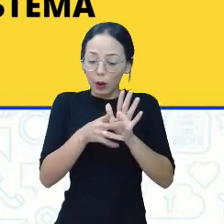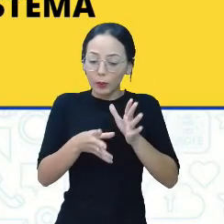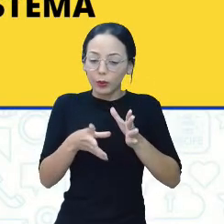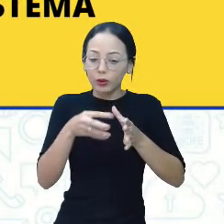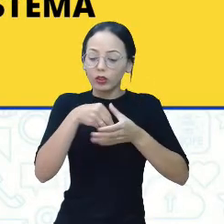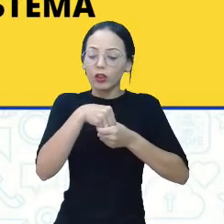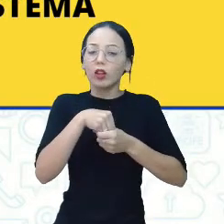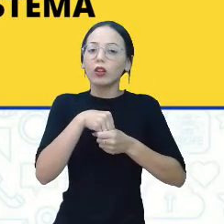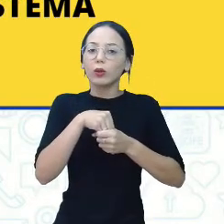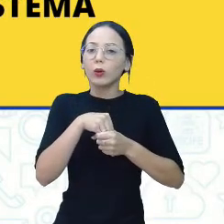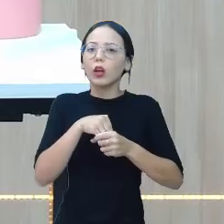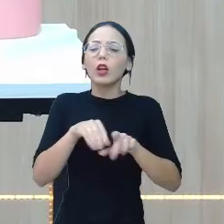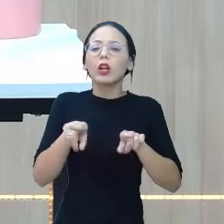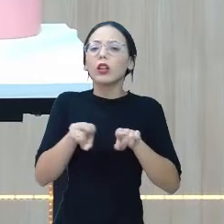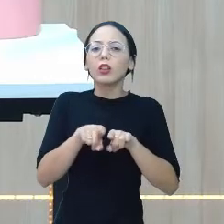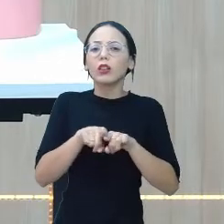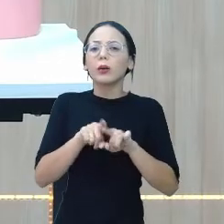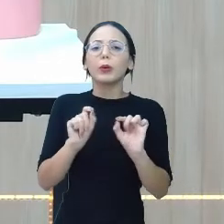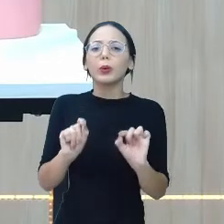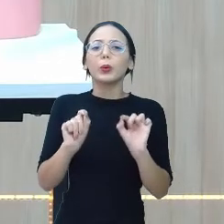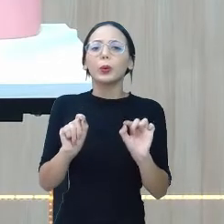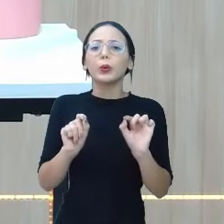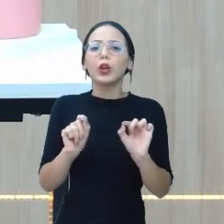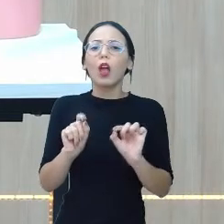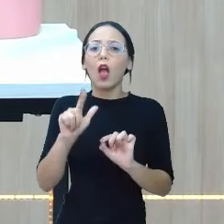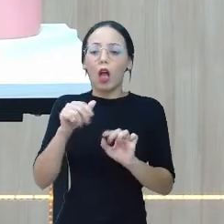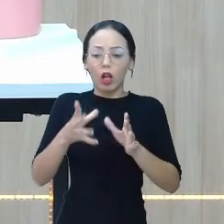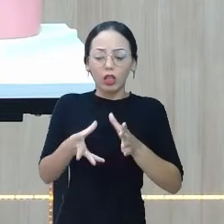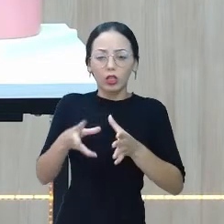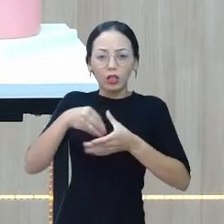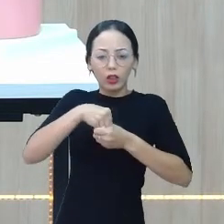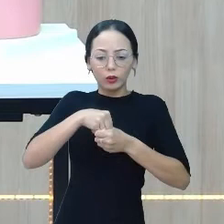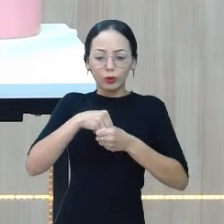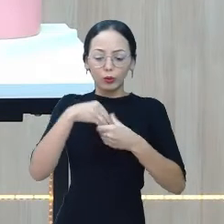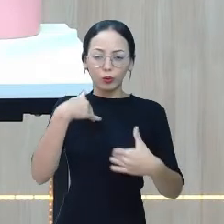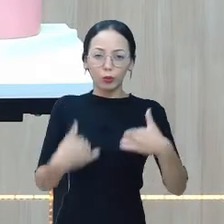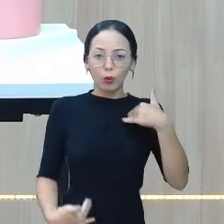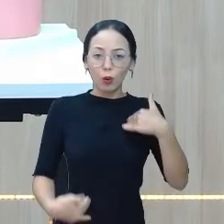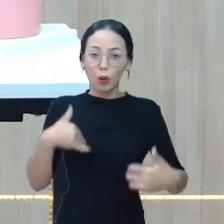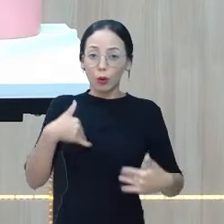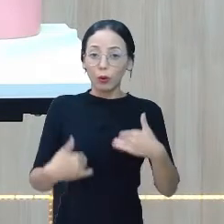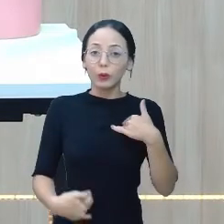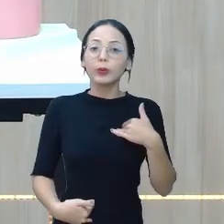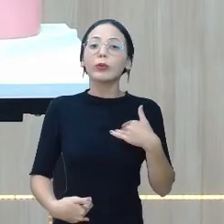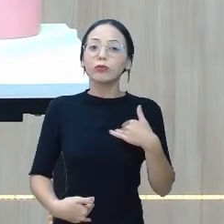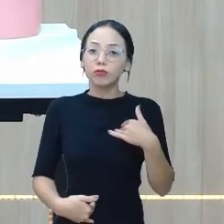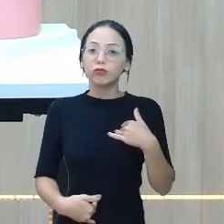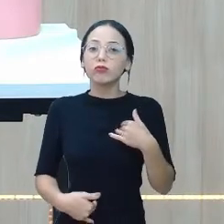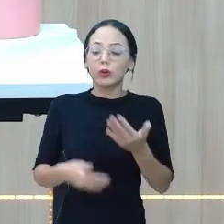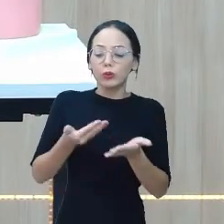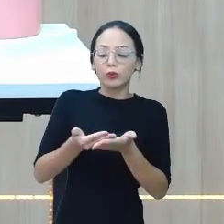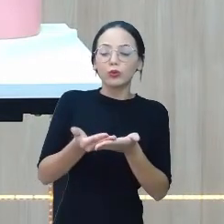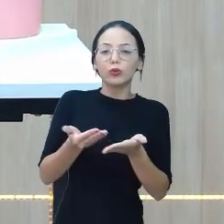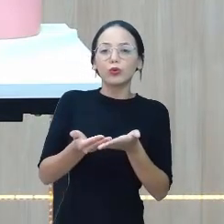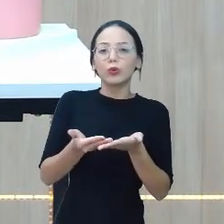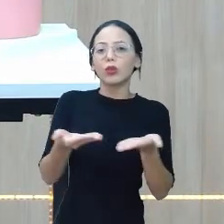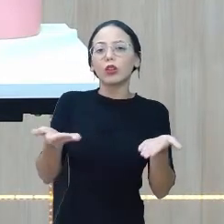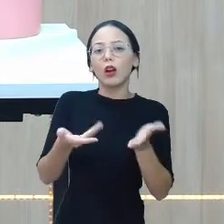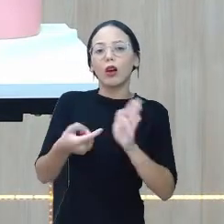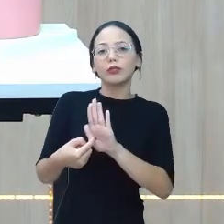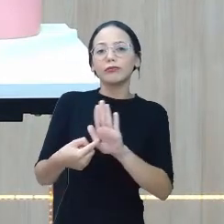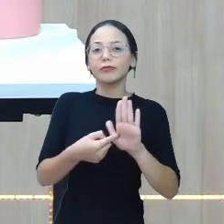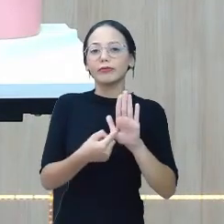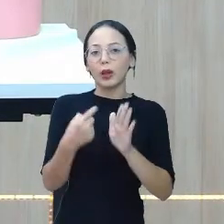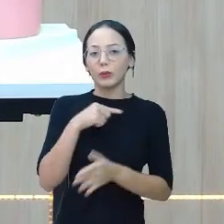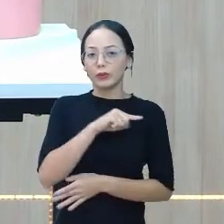parte. E essa menor parte, ela está presente no nosso corpo a partir desse estudo que eu vou fazer agora aqui